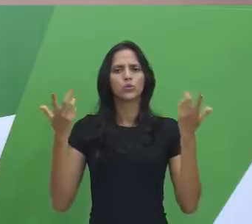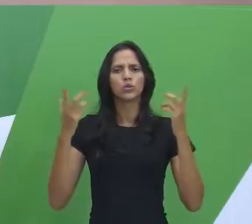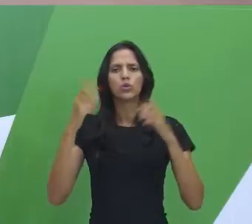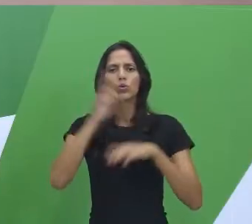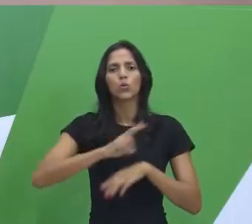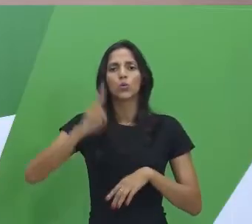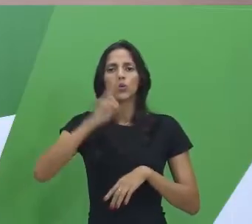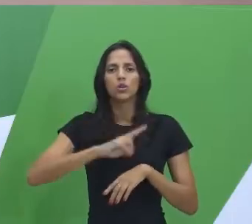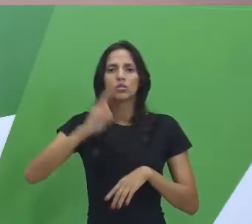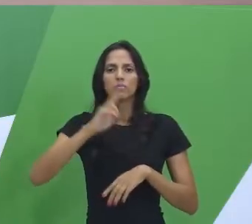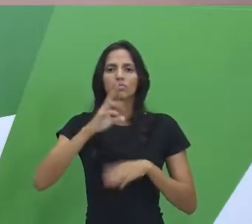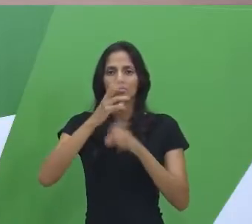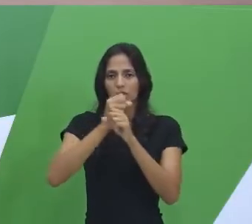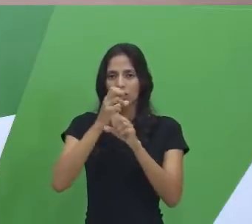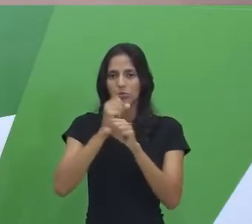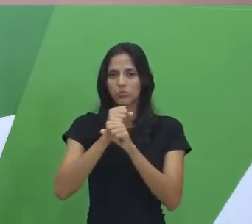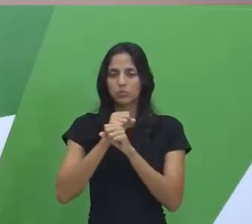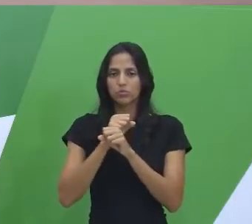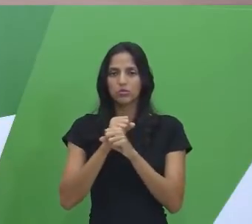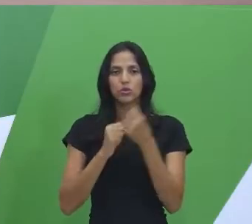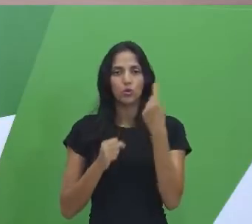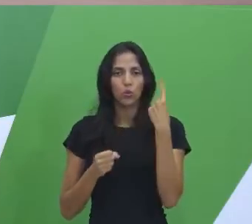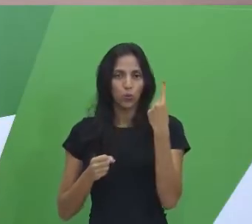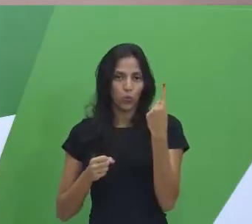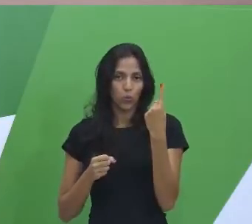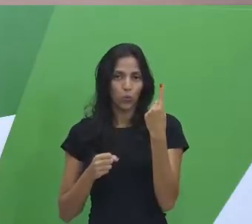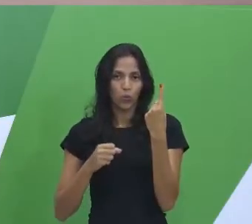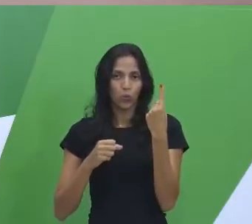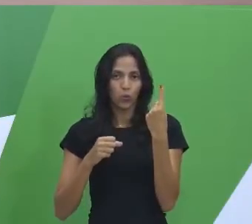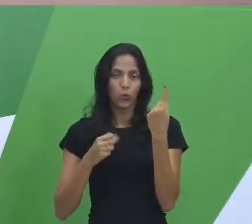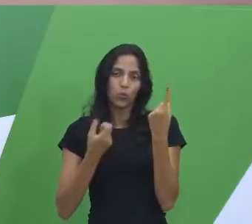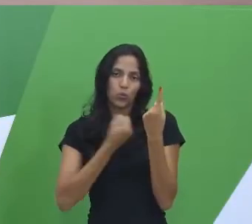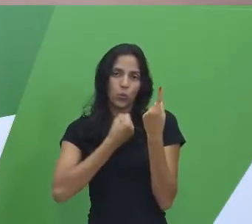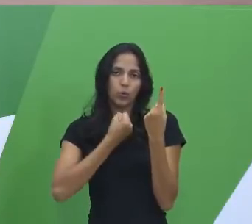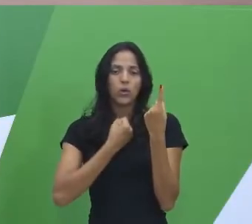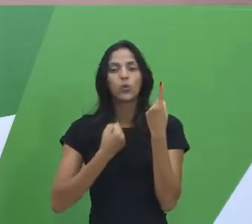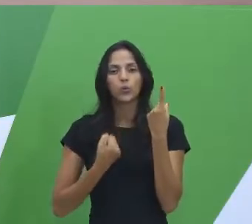muito nas nossas contas? O elemento 1, o algarismo 1.